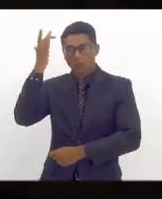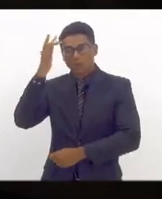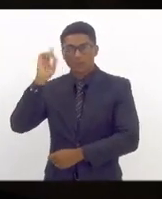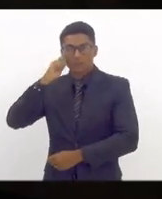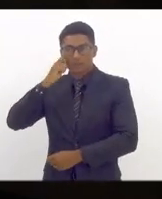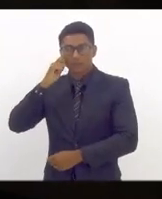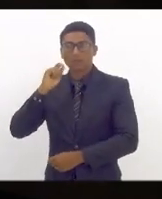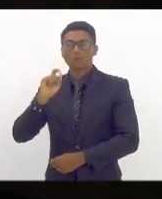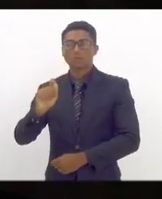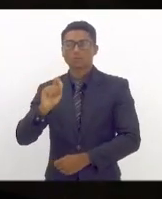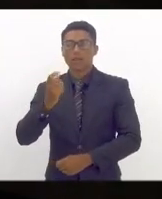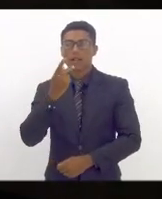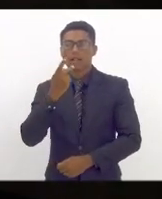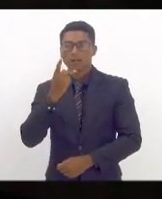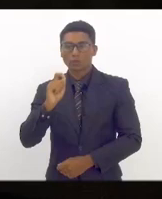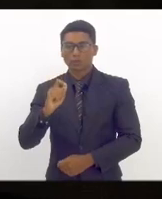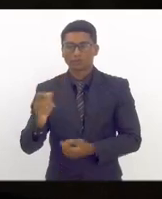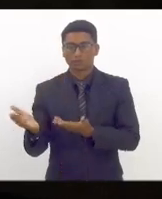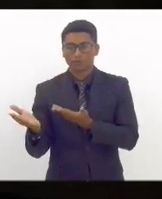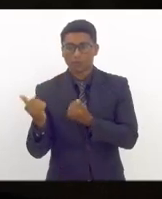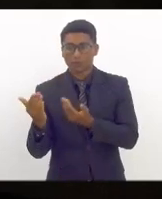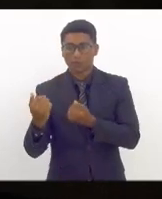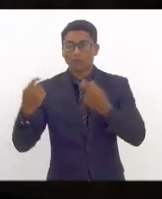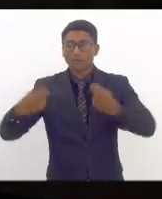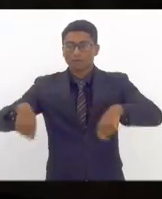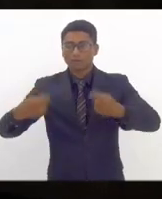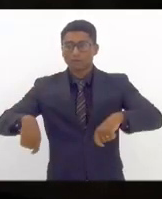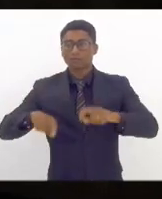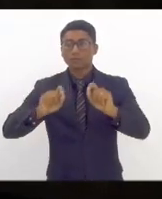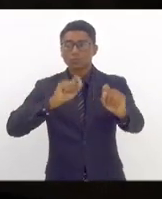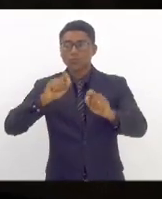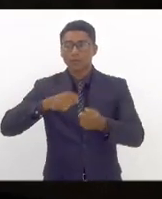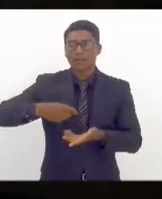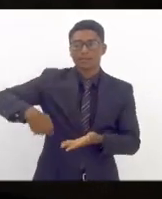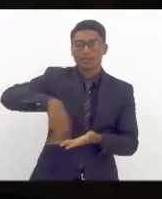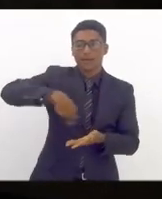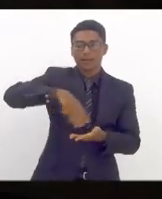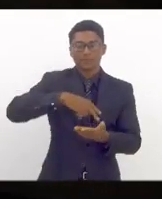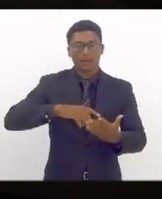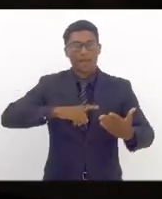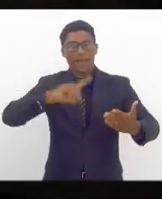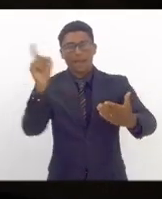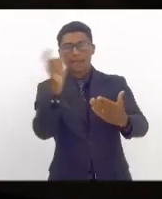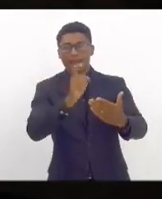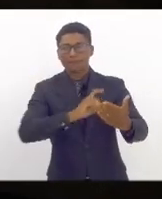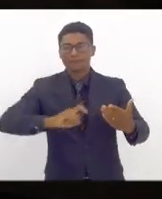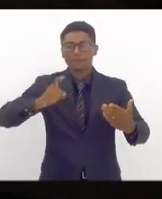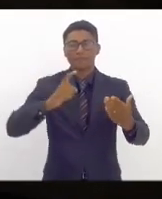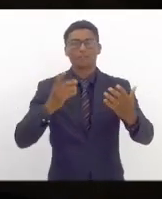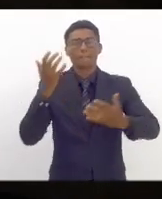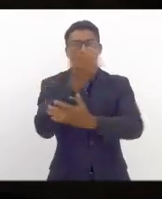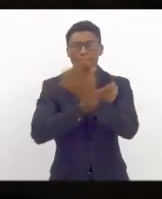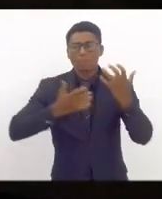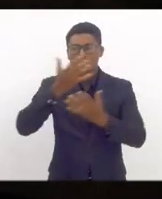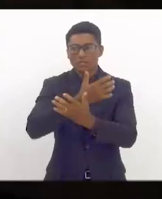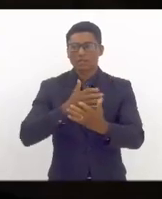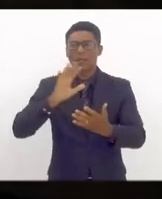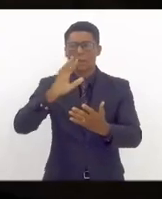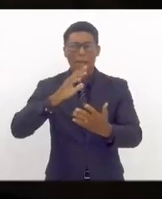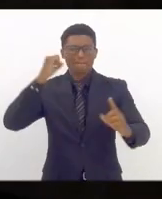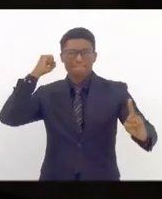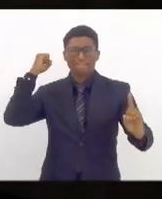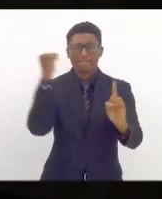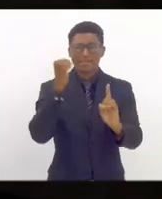e Suburbana diz que os jovens devem se degradar na dança no grafite nas letras de música e não mais se matar